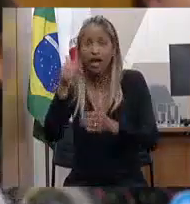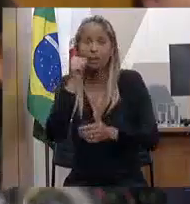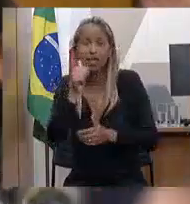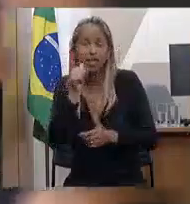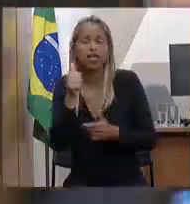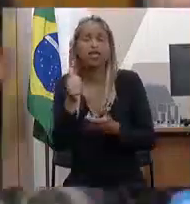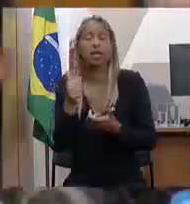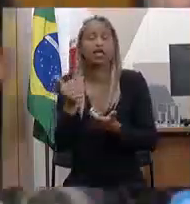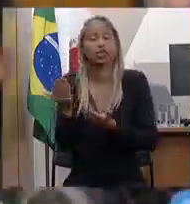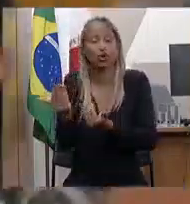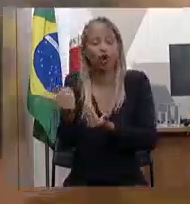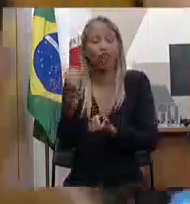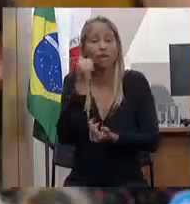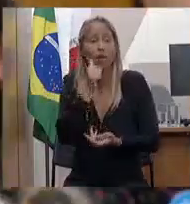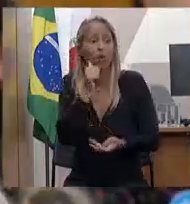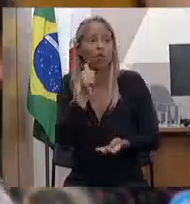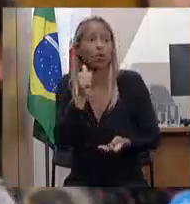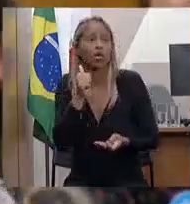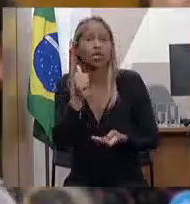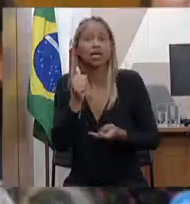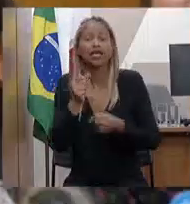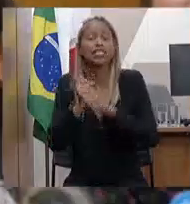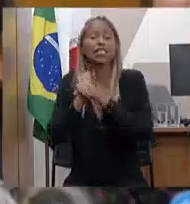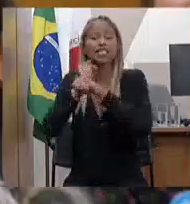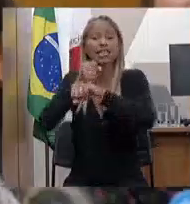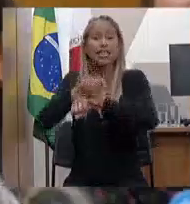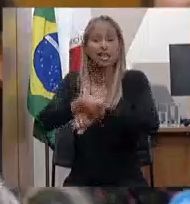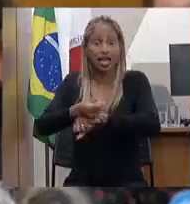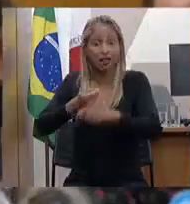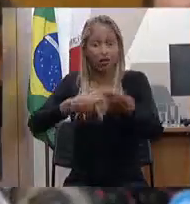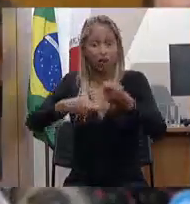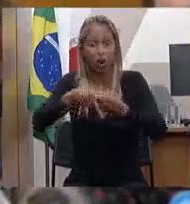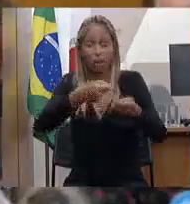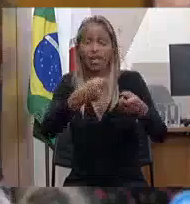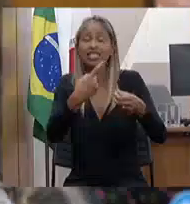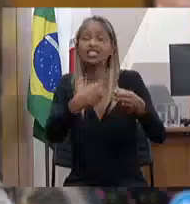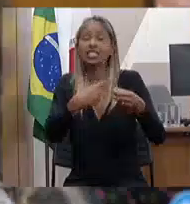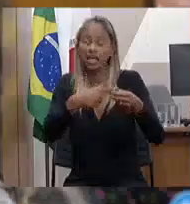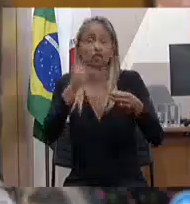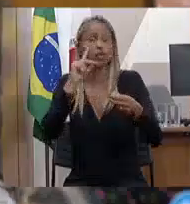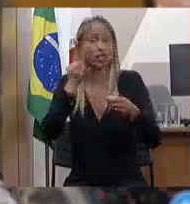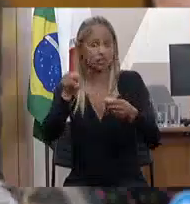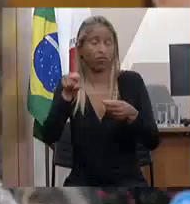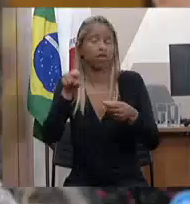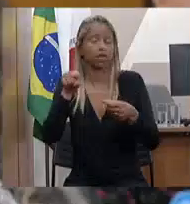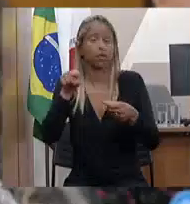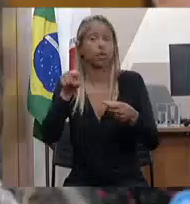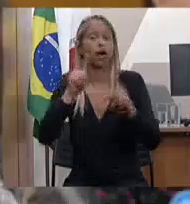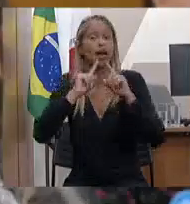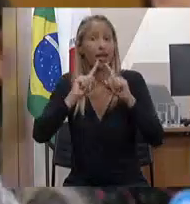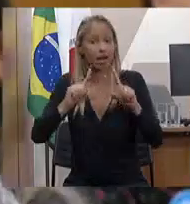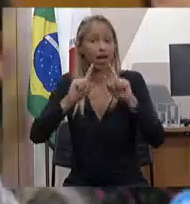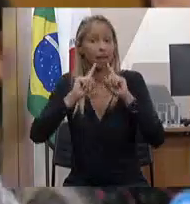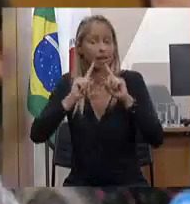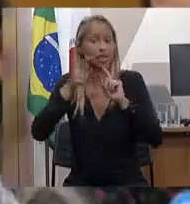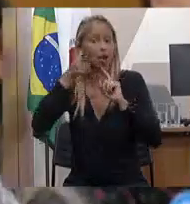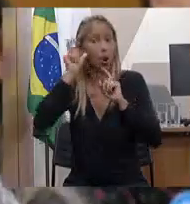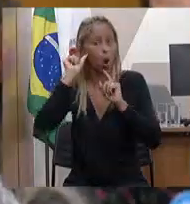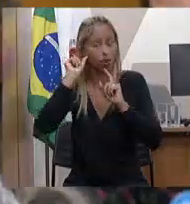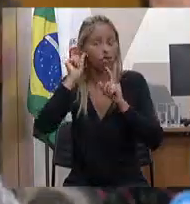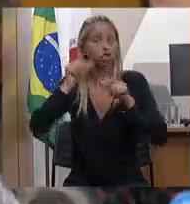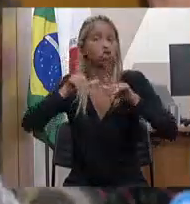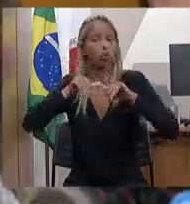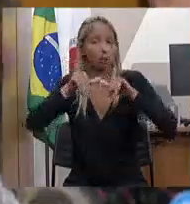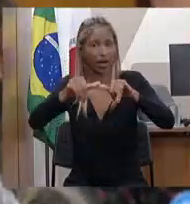meninas trabalha quase com serviço escravo nos comércios na cidade pequena vocês viu que houve essa reclamação ontem aqui em grande Supermercado